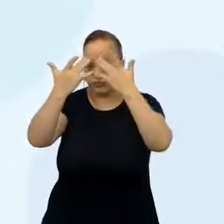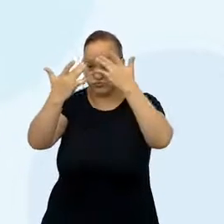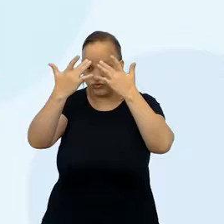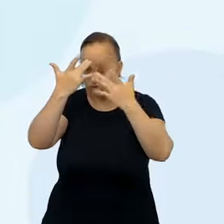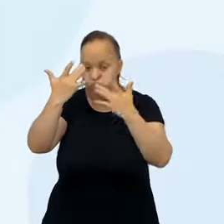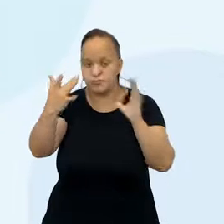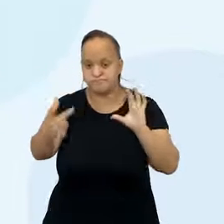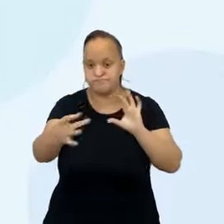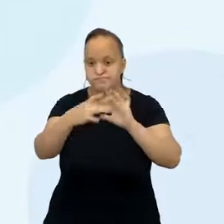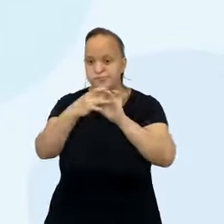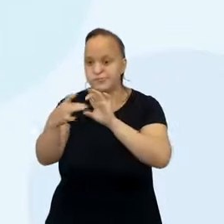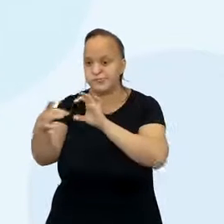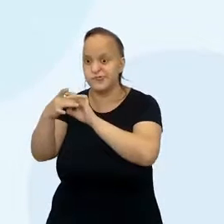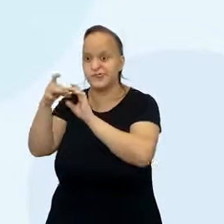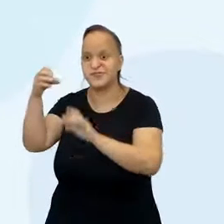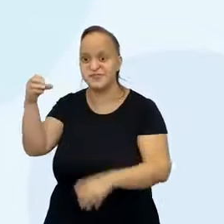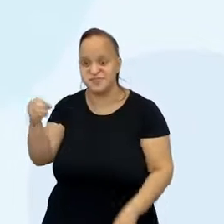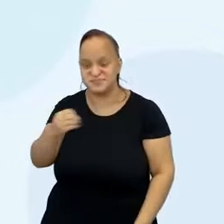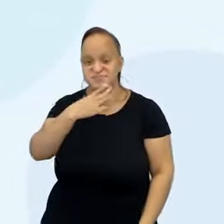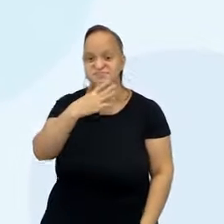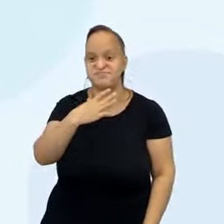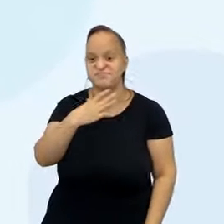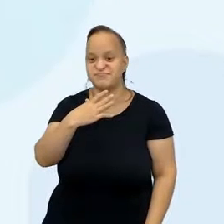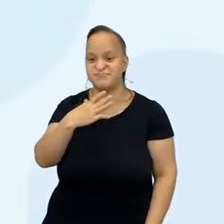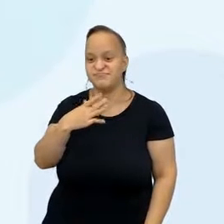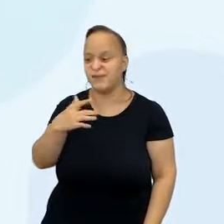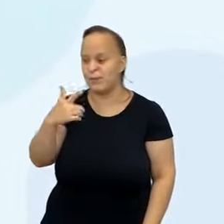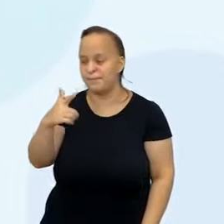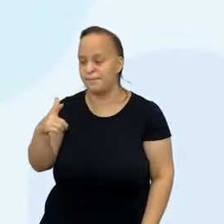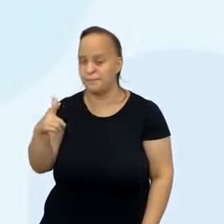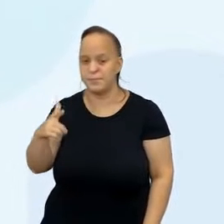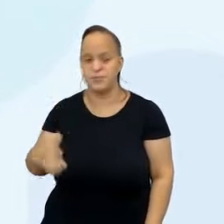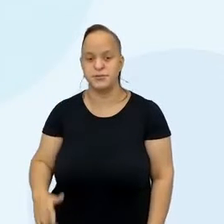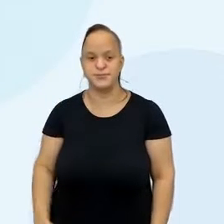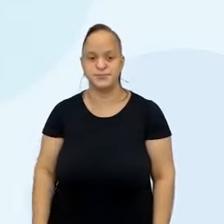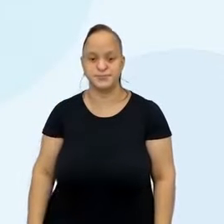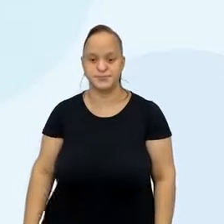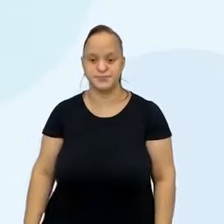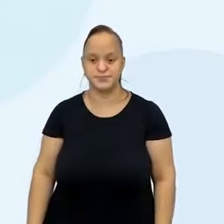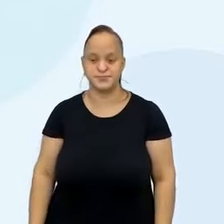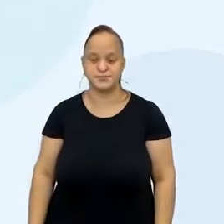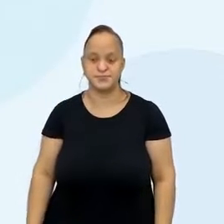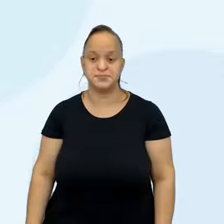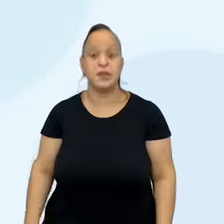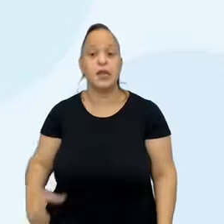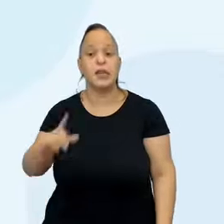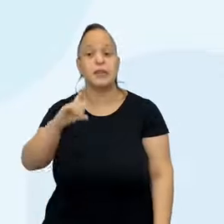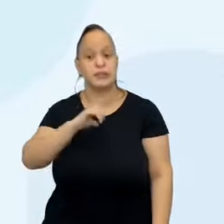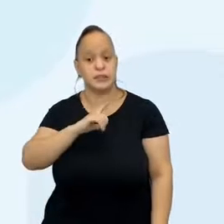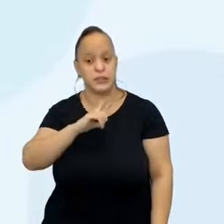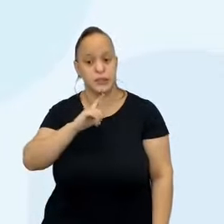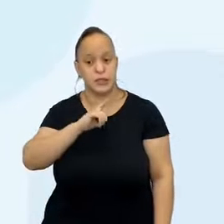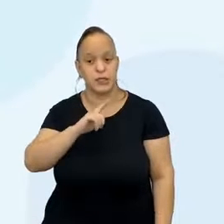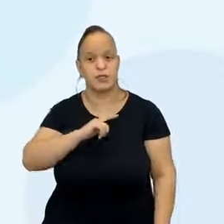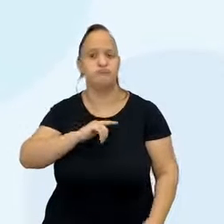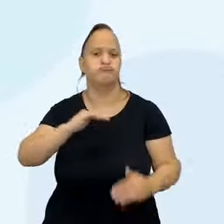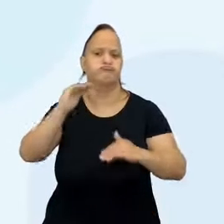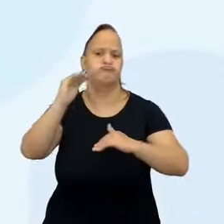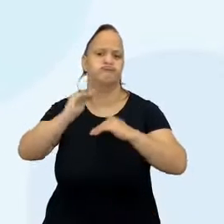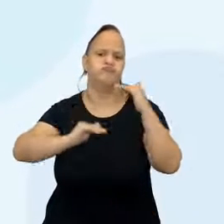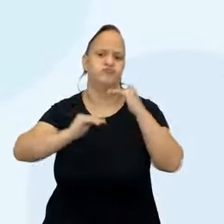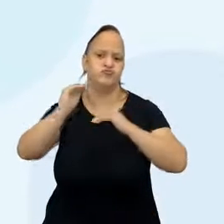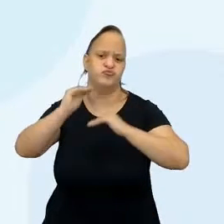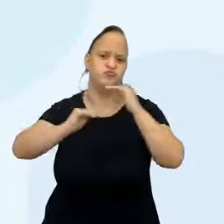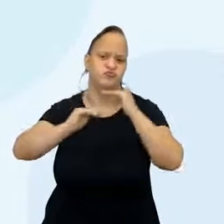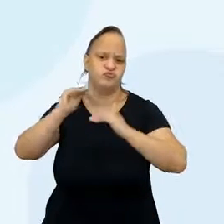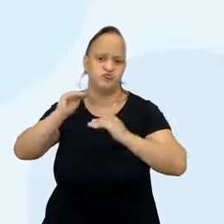novas conexões. A próxima, por favor. Isso, aí a gente tem, né, as habilidades, né,